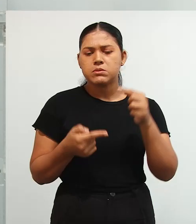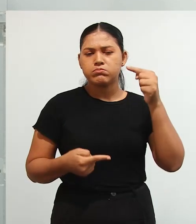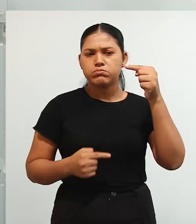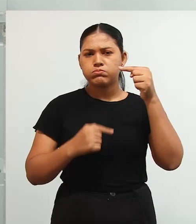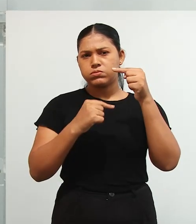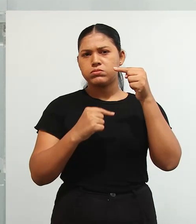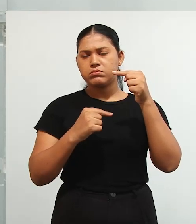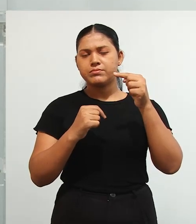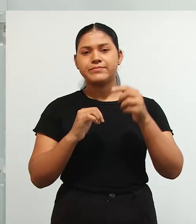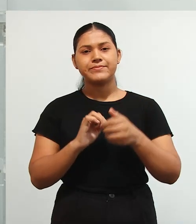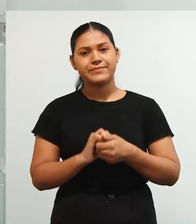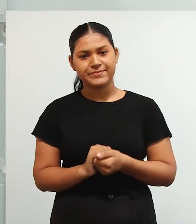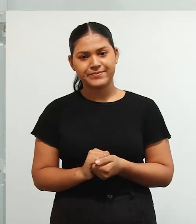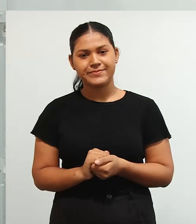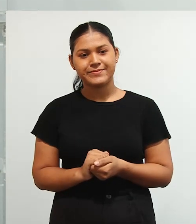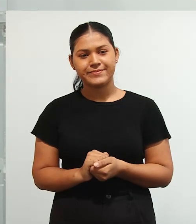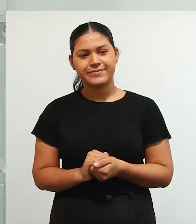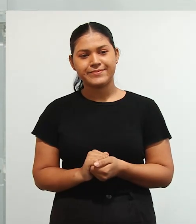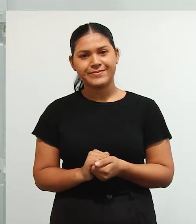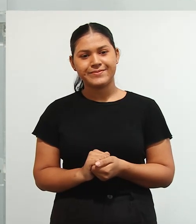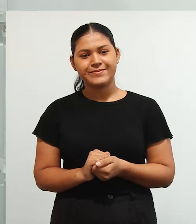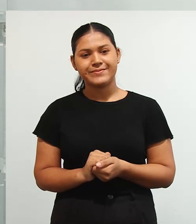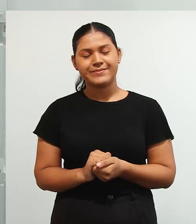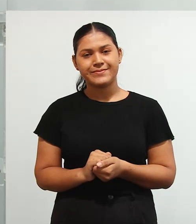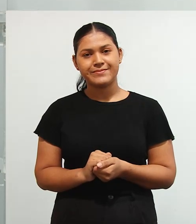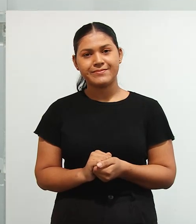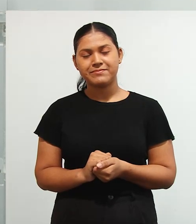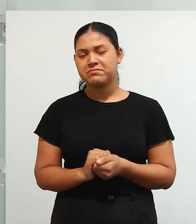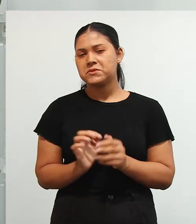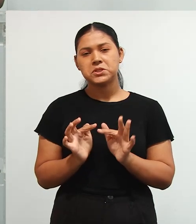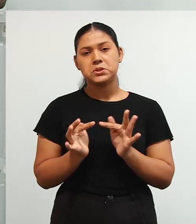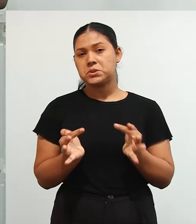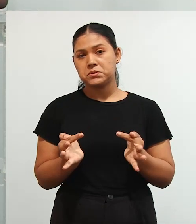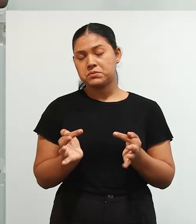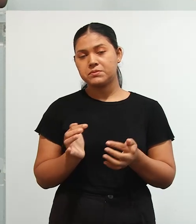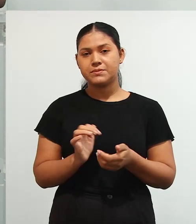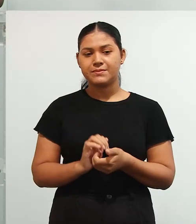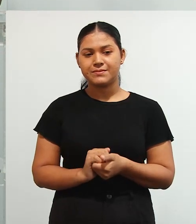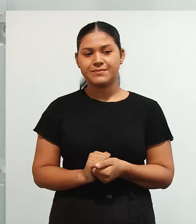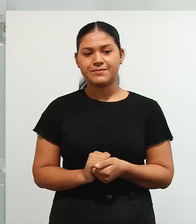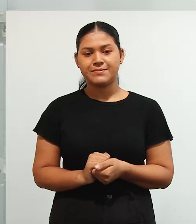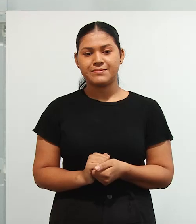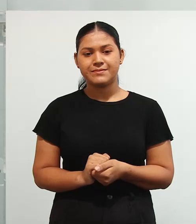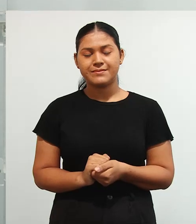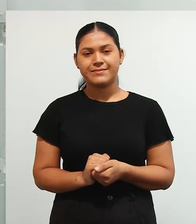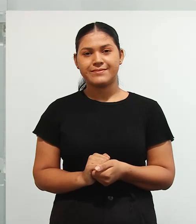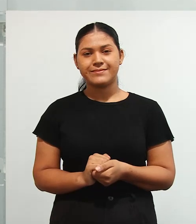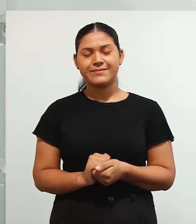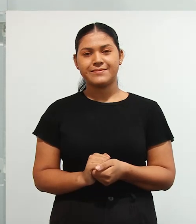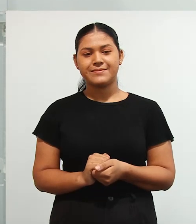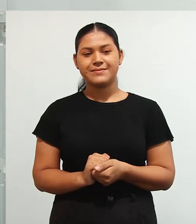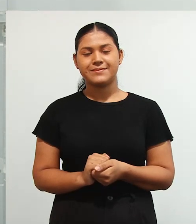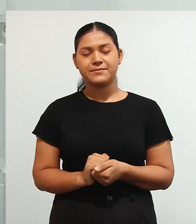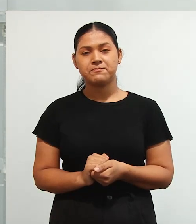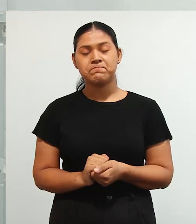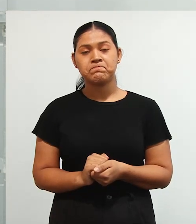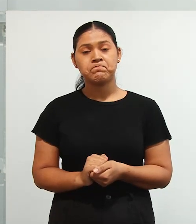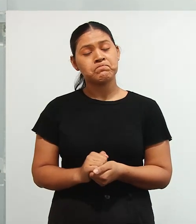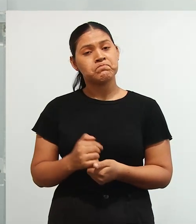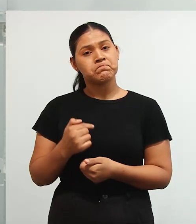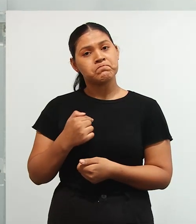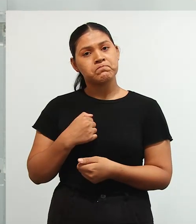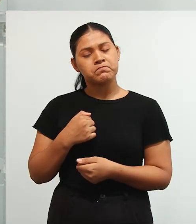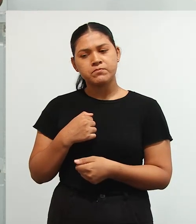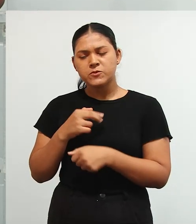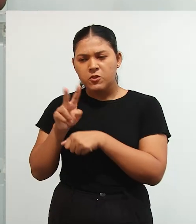curta, tá? Bem curtinha, vamos ver aqui, ó. Bem curtinha, tá certo? Bem curtinha, bem curtinha. E eu tomei cuidado